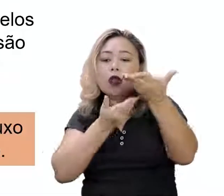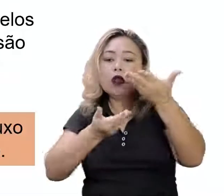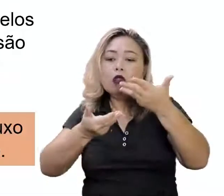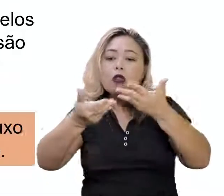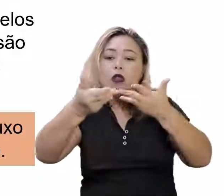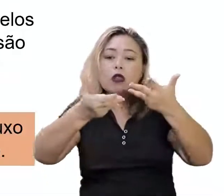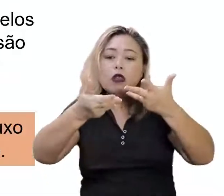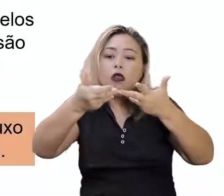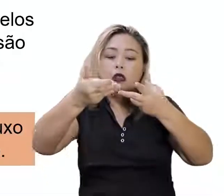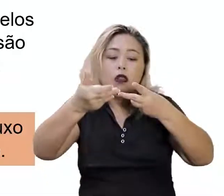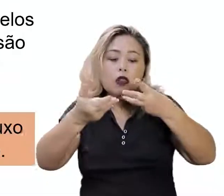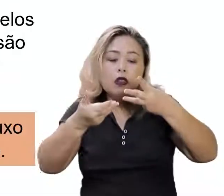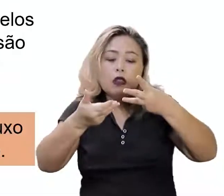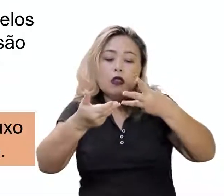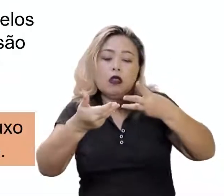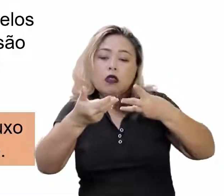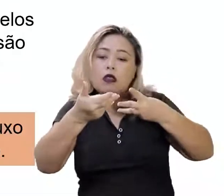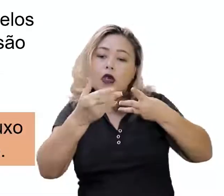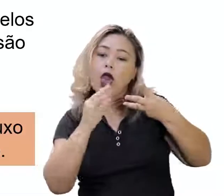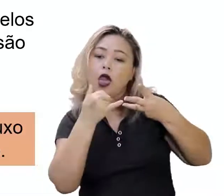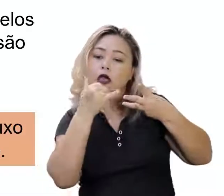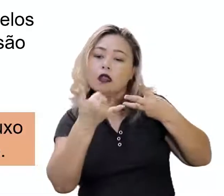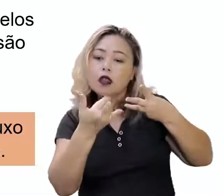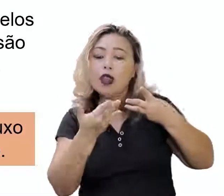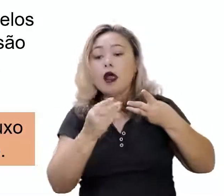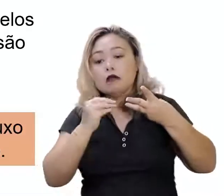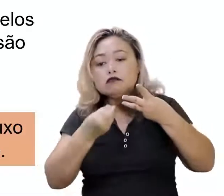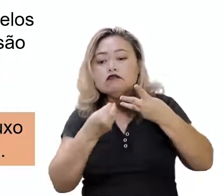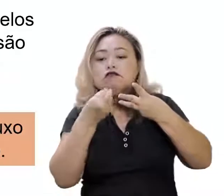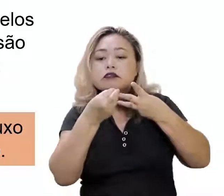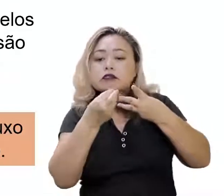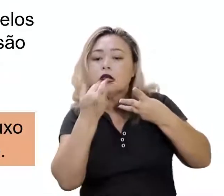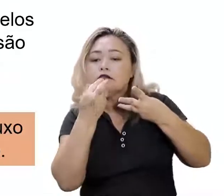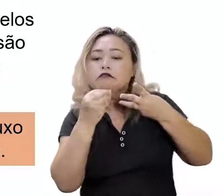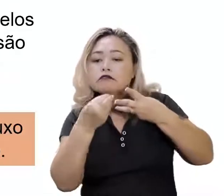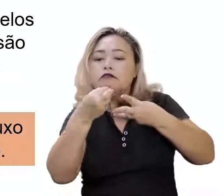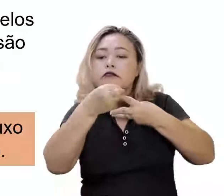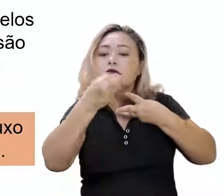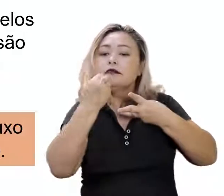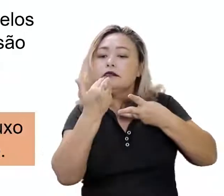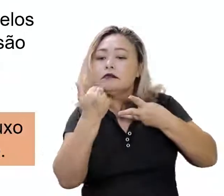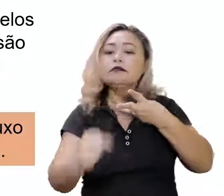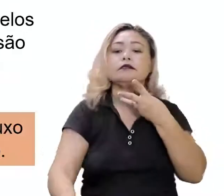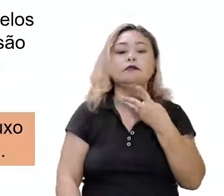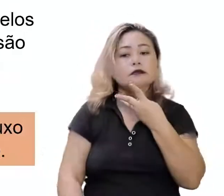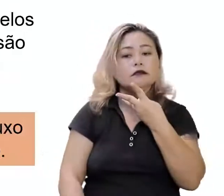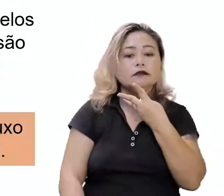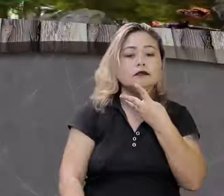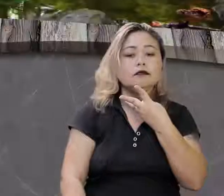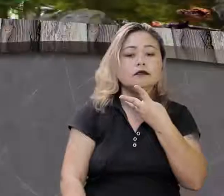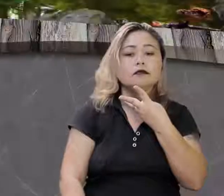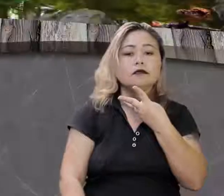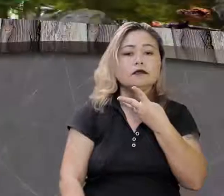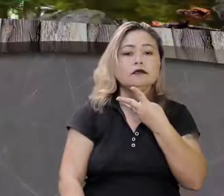de energia transmitido através da alimentação. Então, preste atenção aqui.